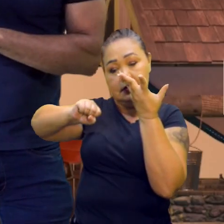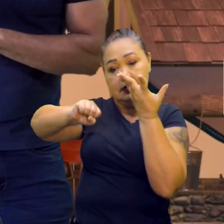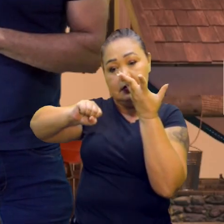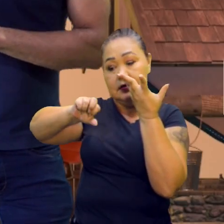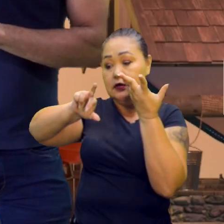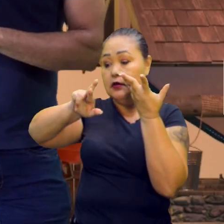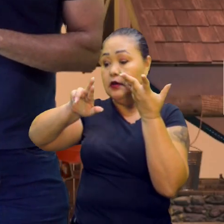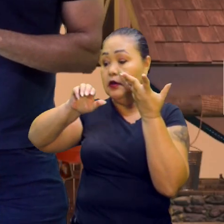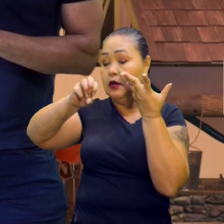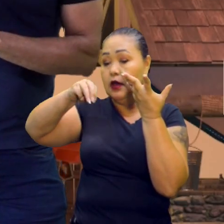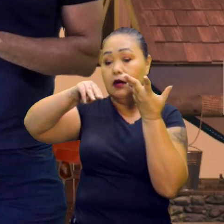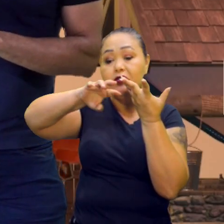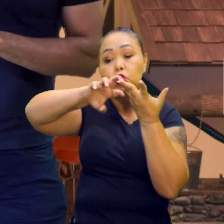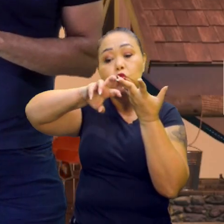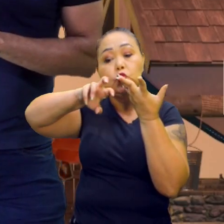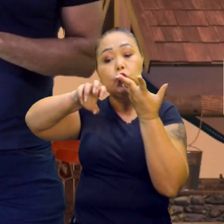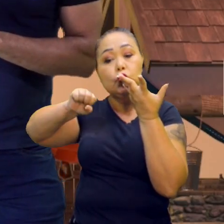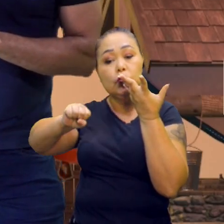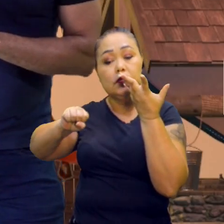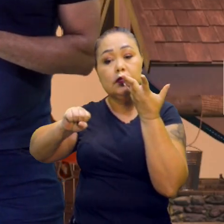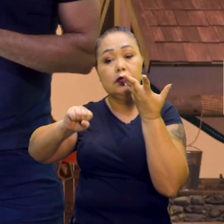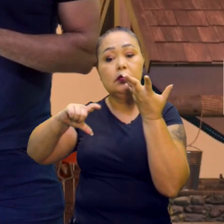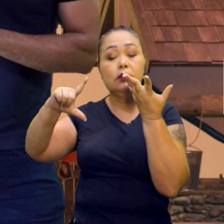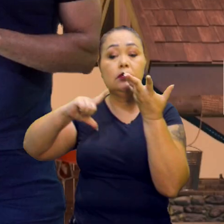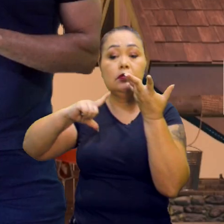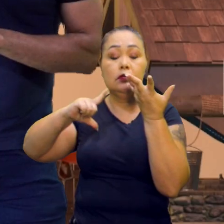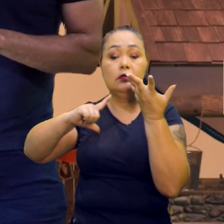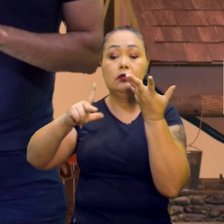ladrões. Aí tem a poda